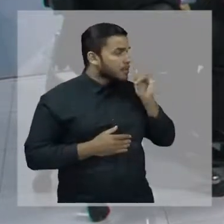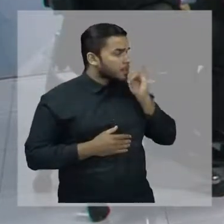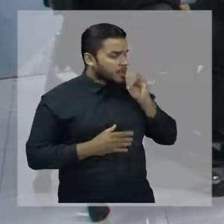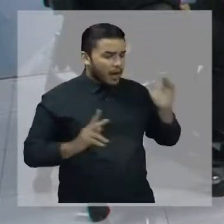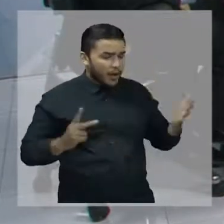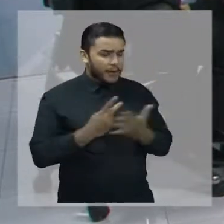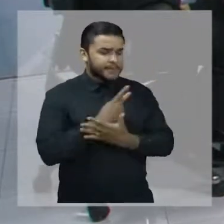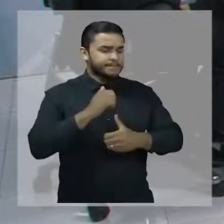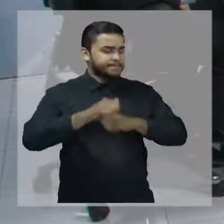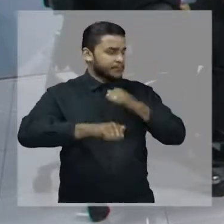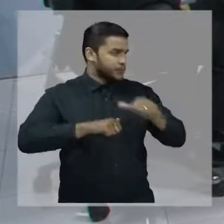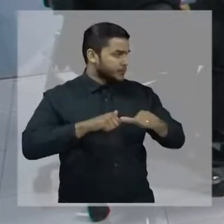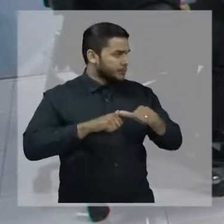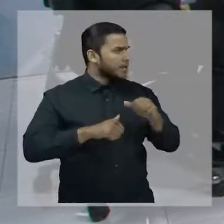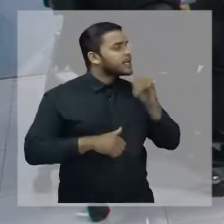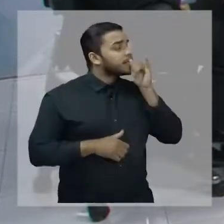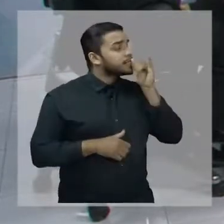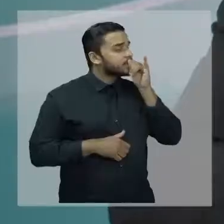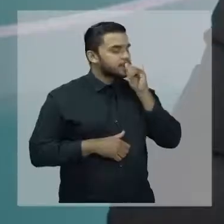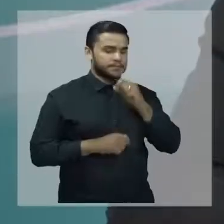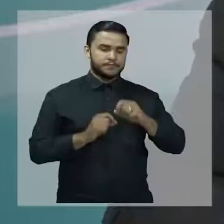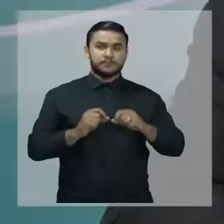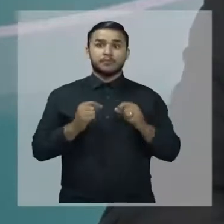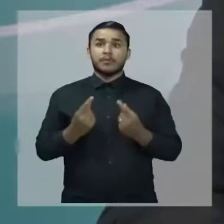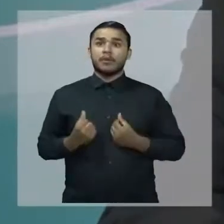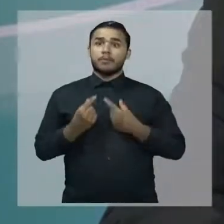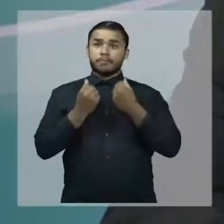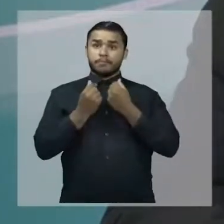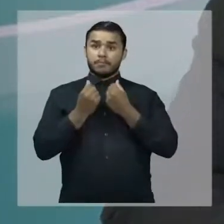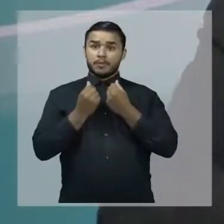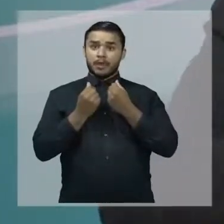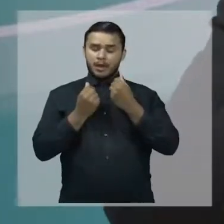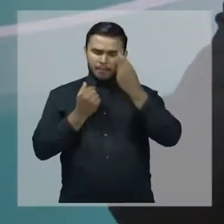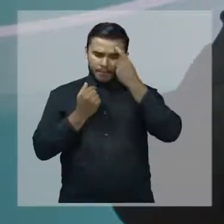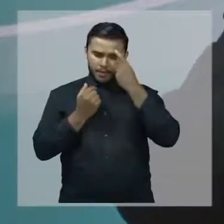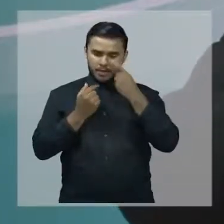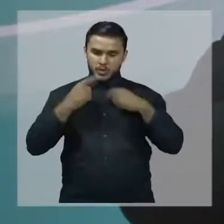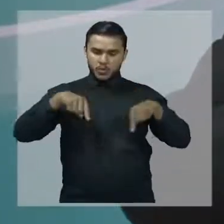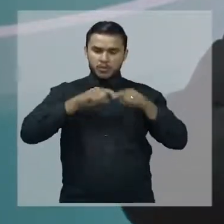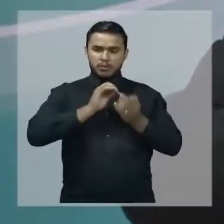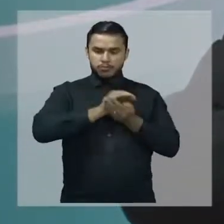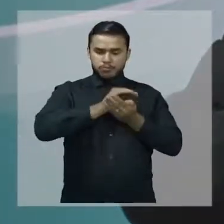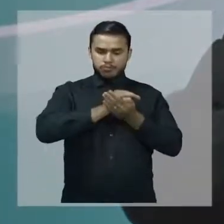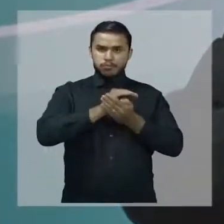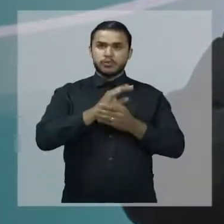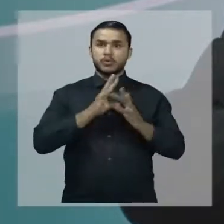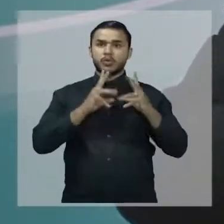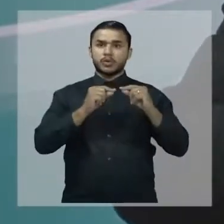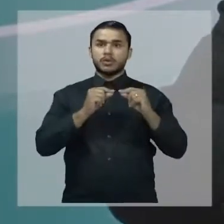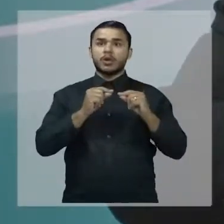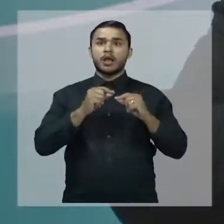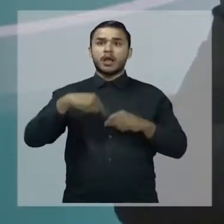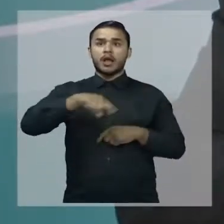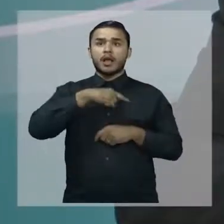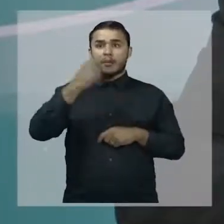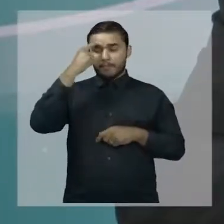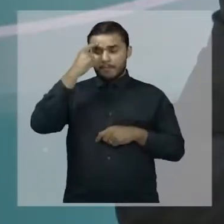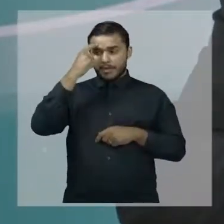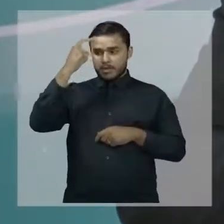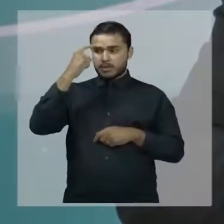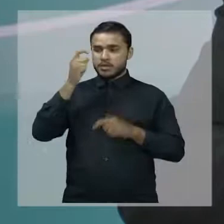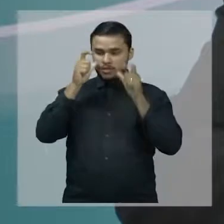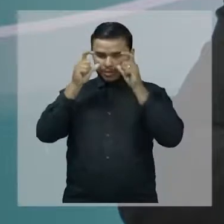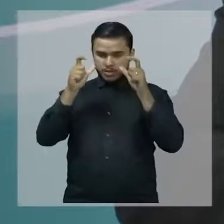confirmar, o inverso. Nós temos a Constituição financeira sobre a Constituição econômica, enquanto que o